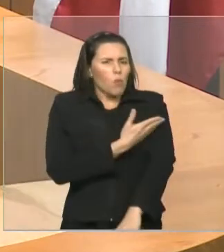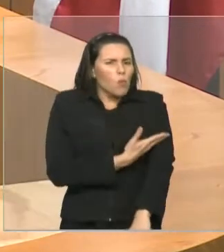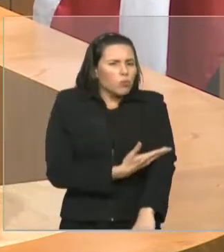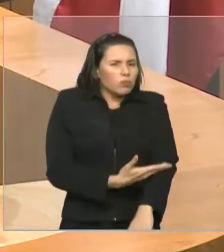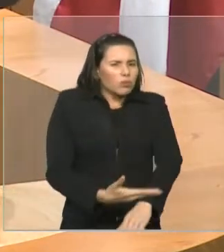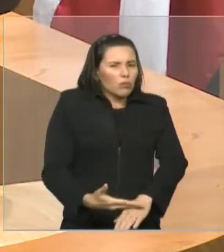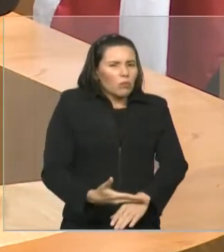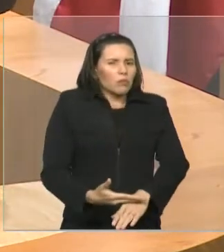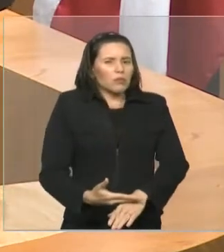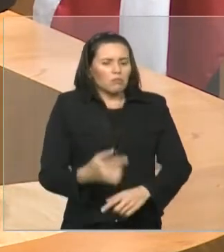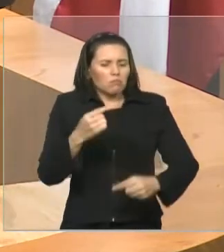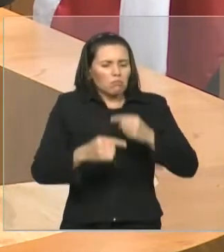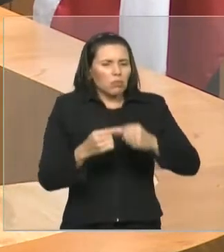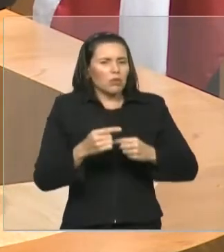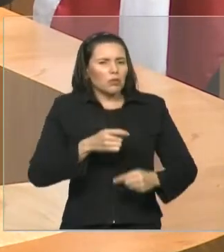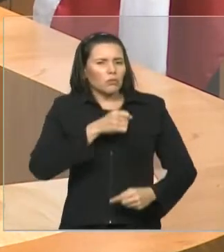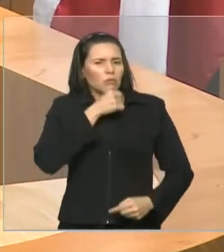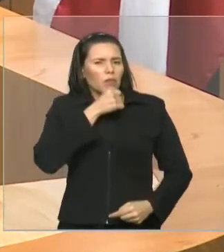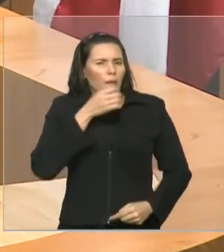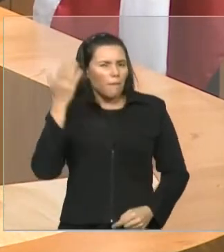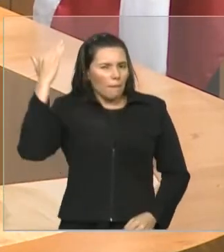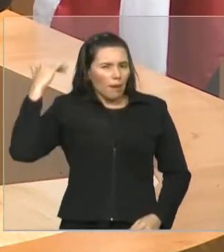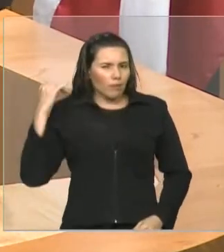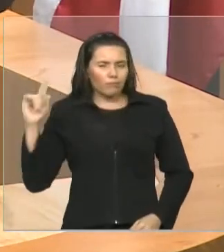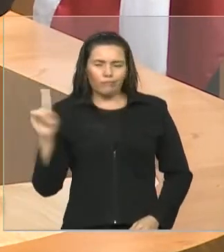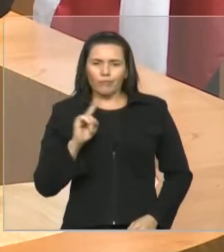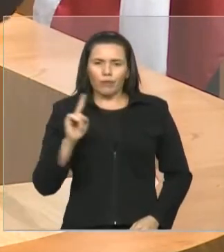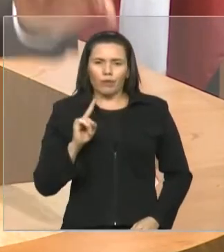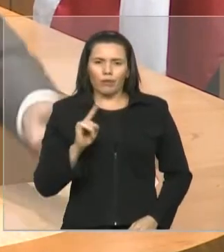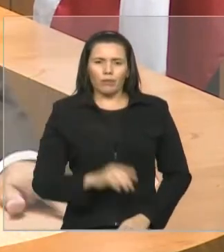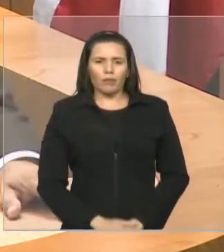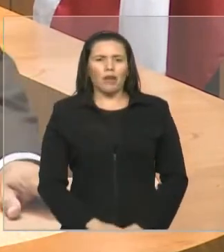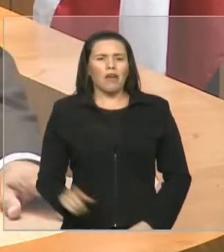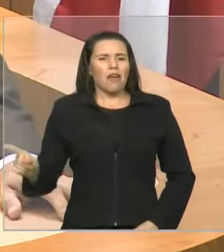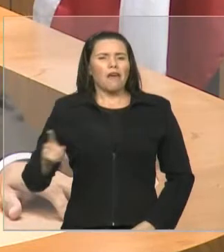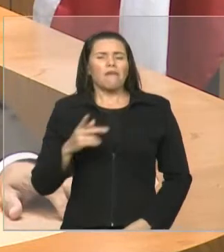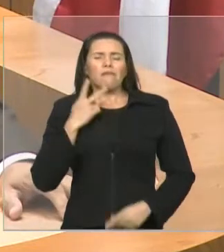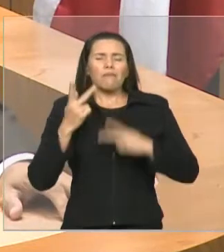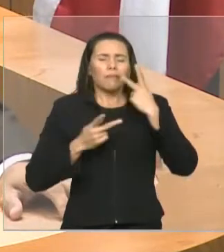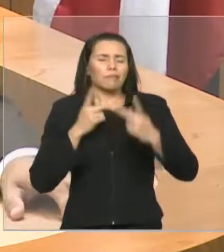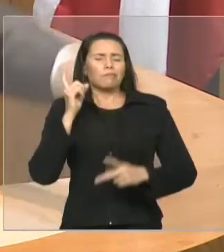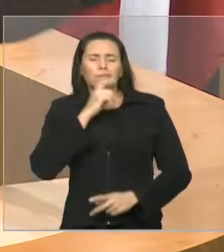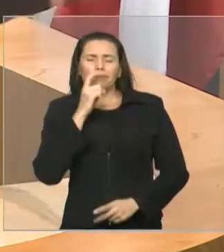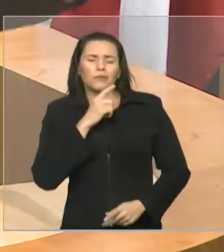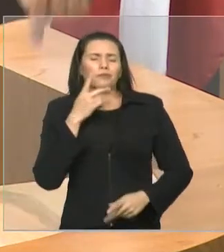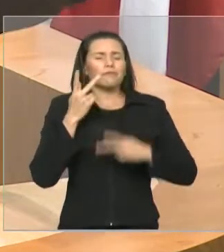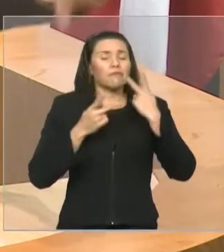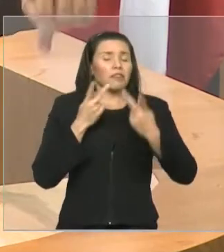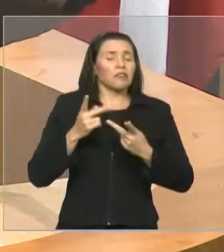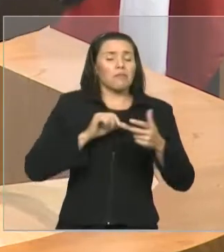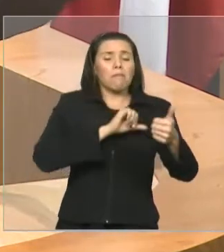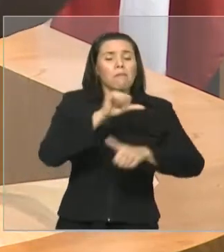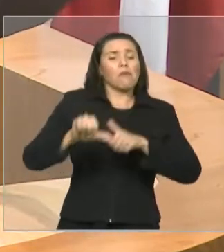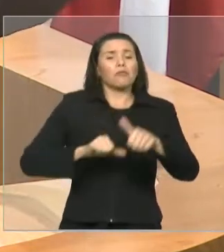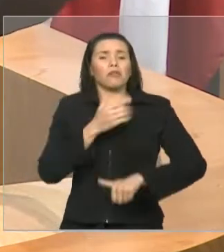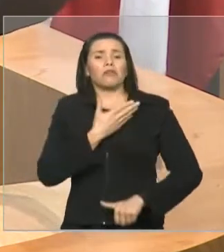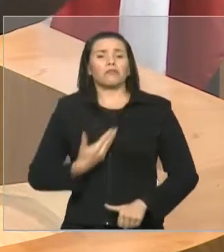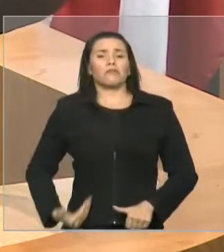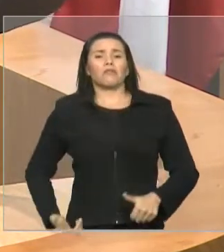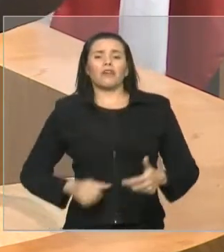É muito fácil falar do novo, mas com as mesmas velhas práticas políticas. Assumo,